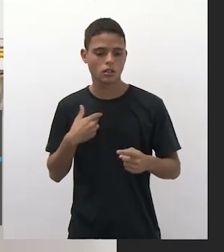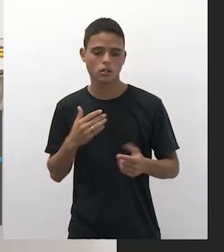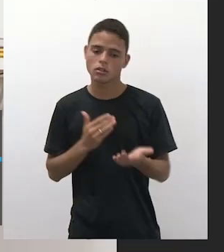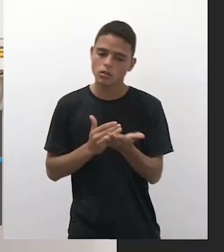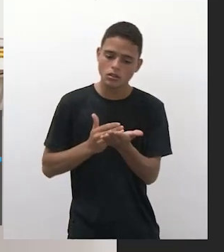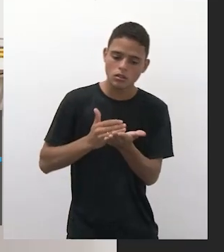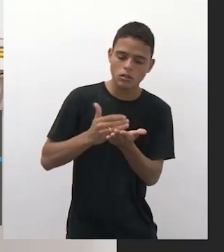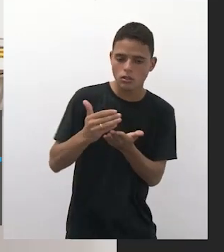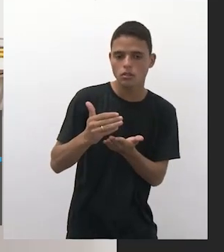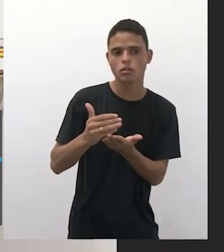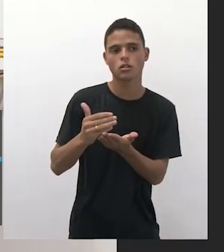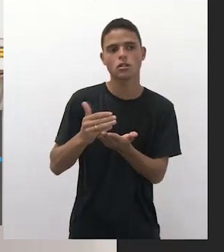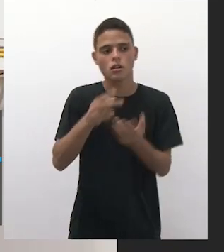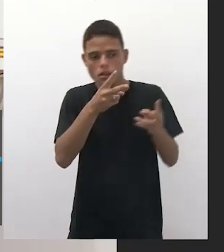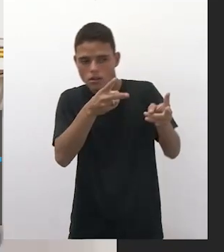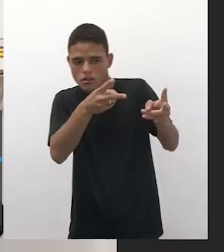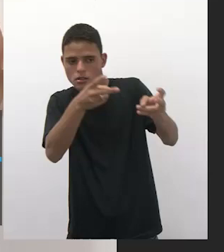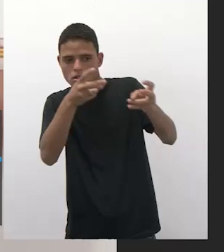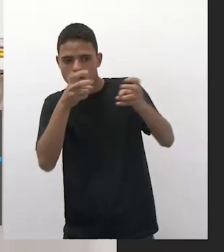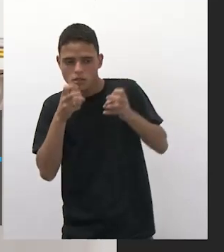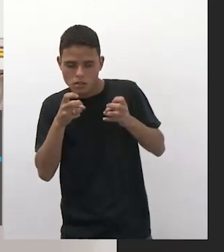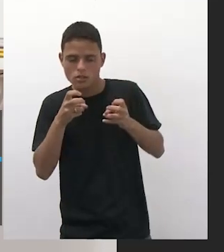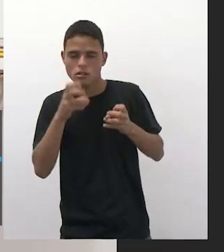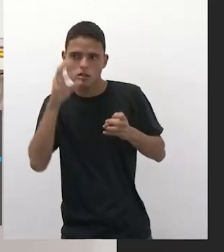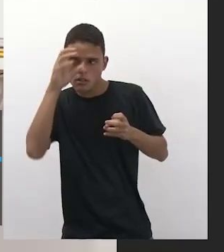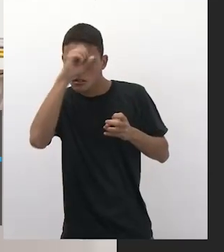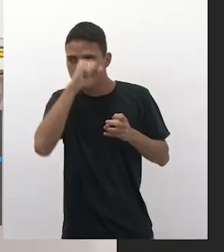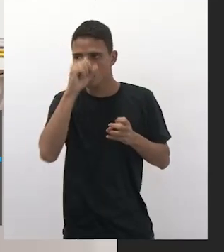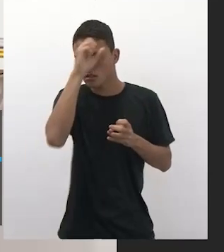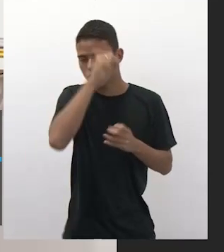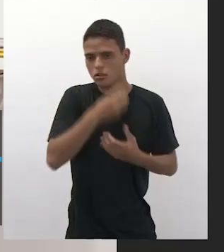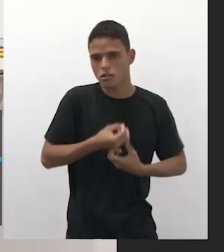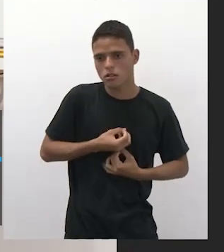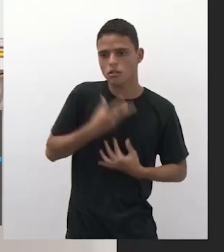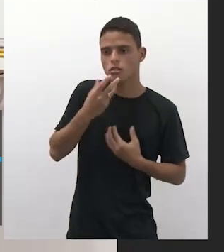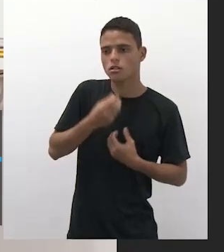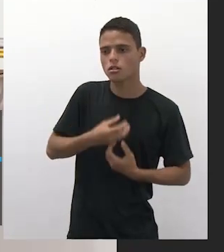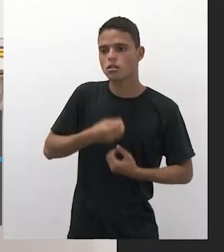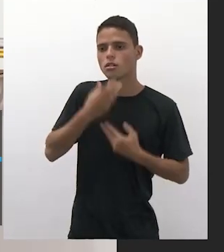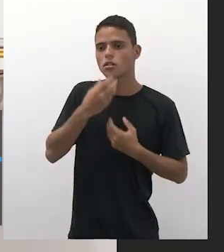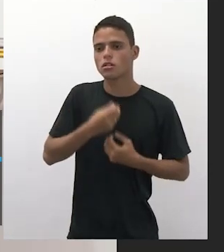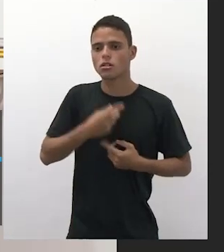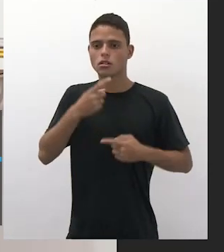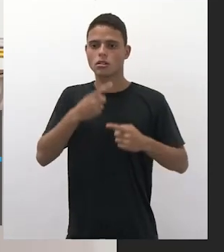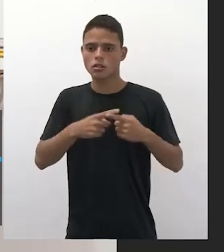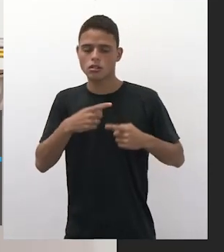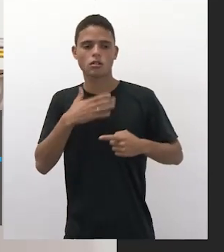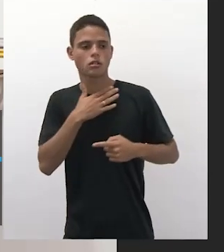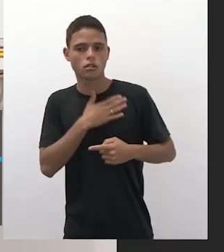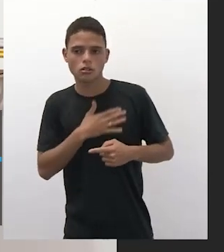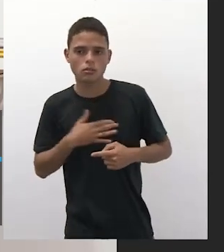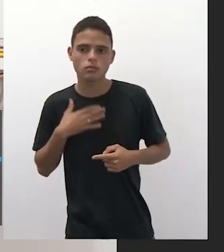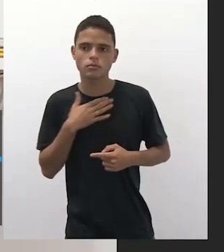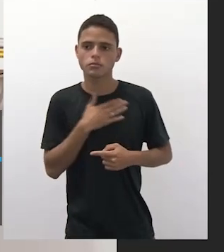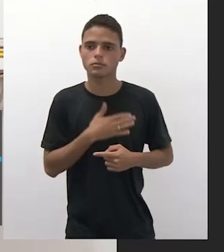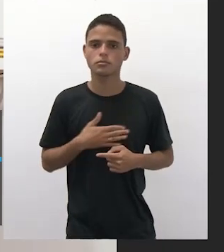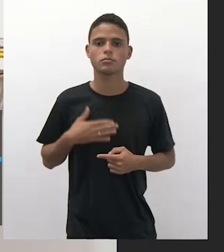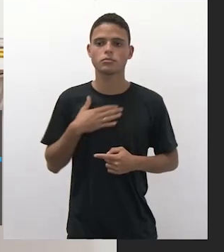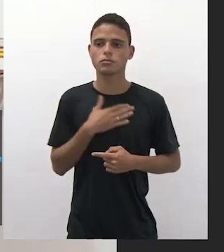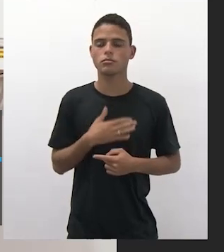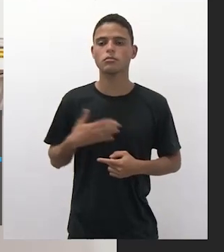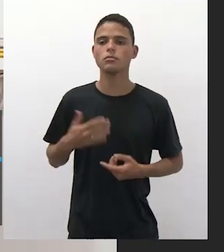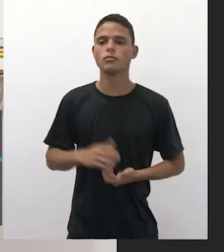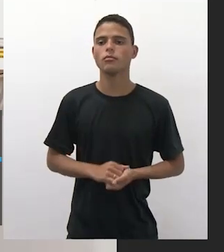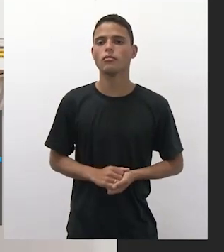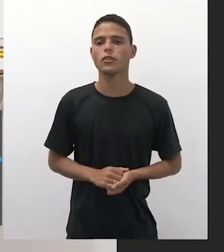que quando vinham os ditados, eu até gostava. Comecei a gostar dos ditados, porque